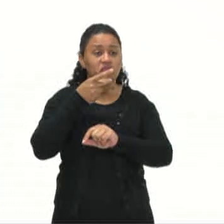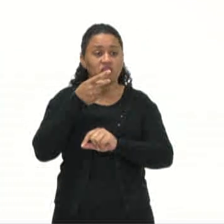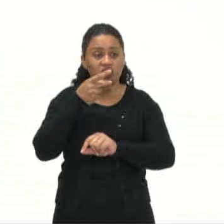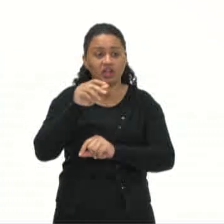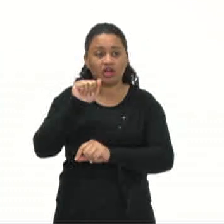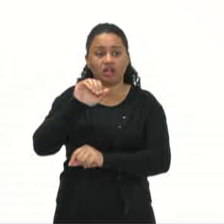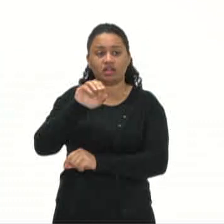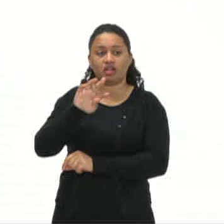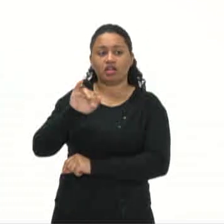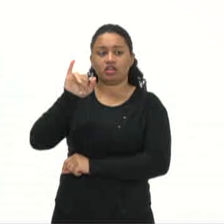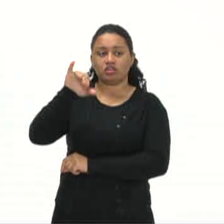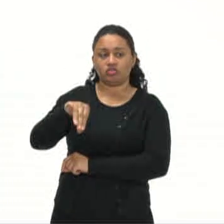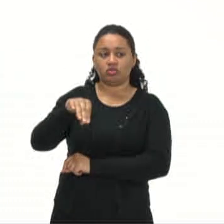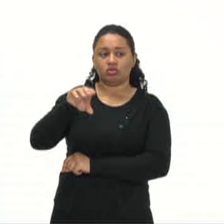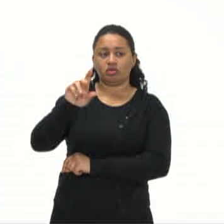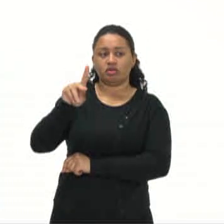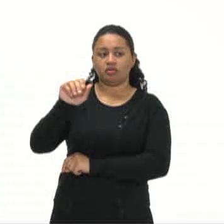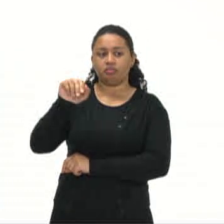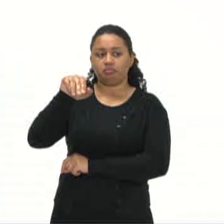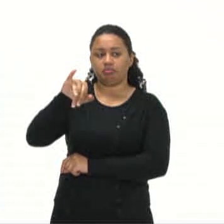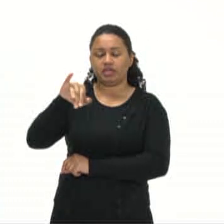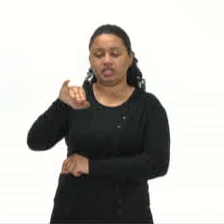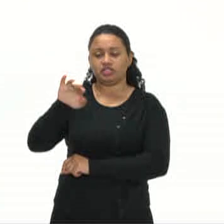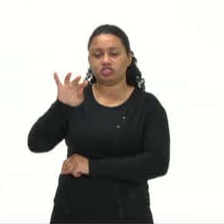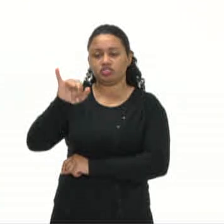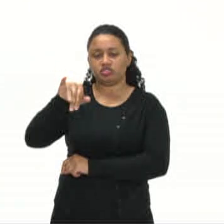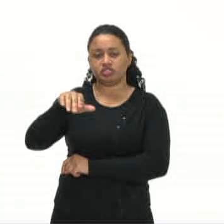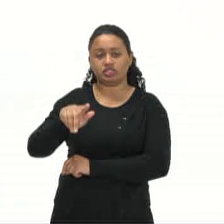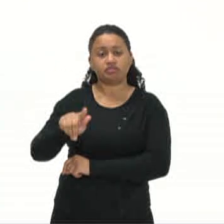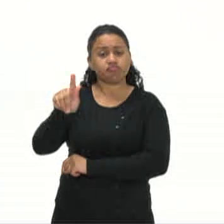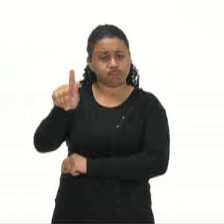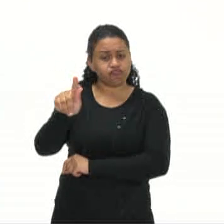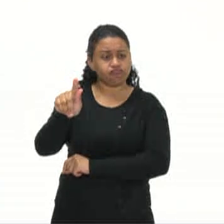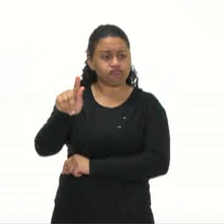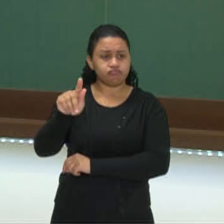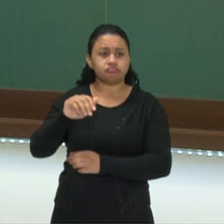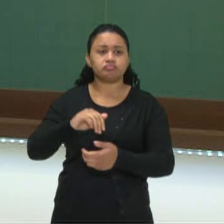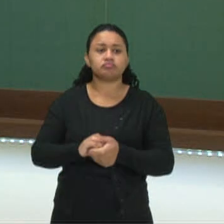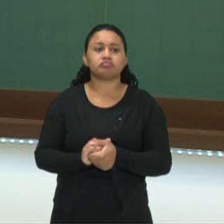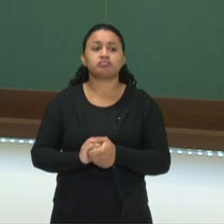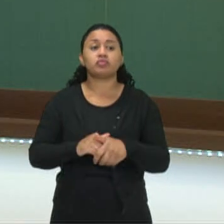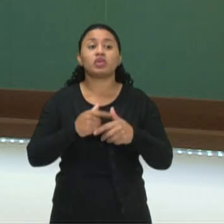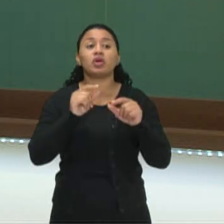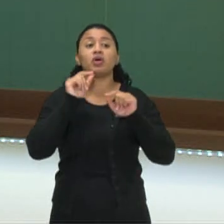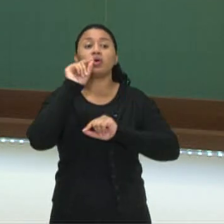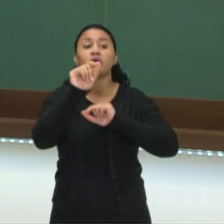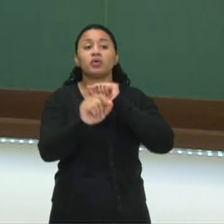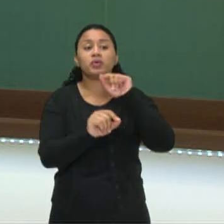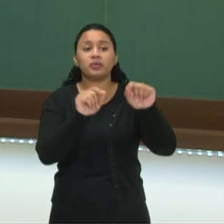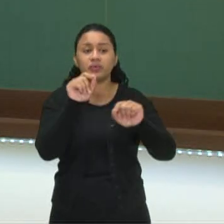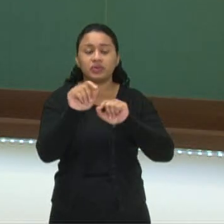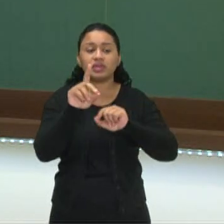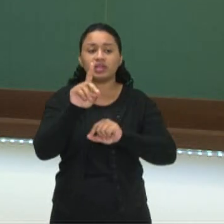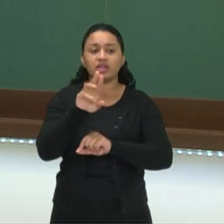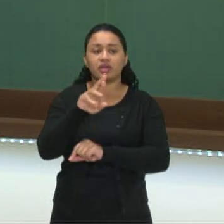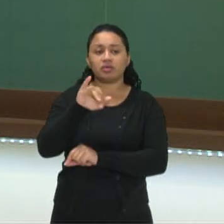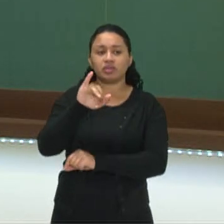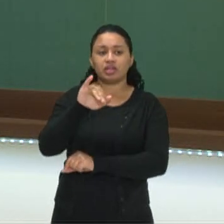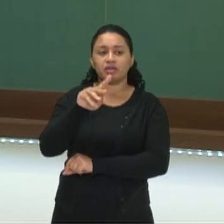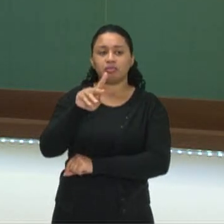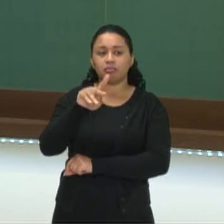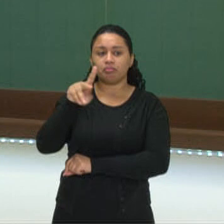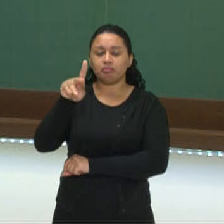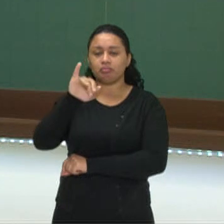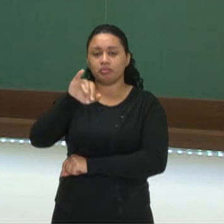uma inspiração do dripping de Max Ernst surrealista. Primeiramente, o que é o dripping? Dripping é o gotejamento, ou seja, quando você pega